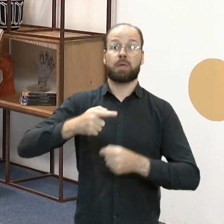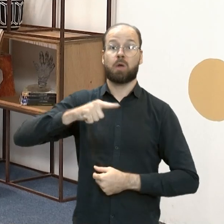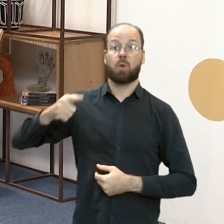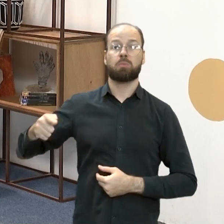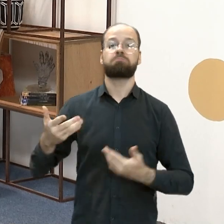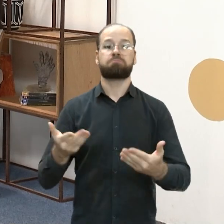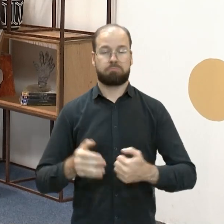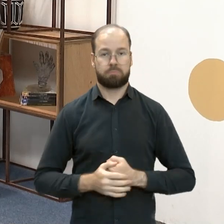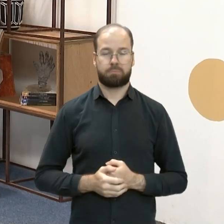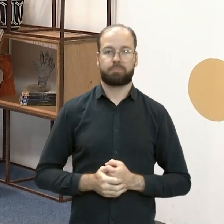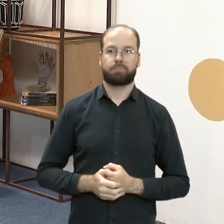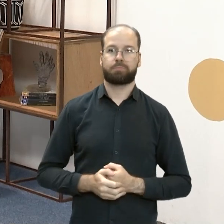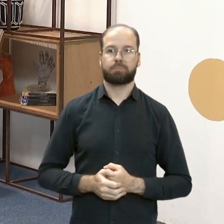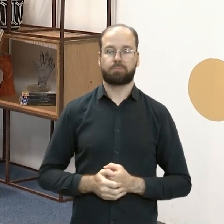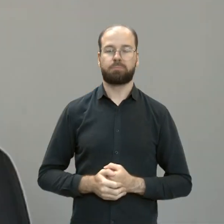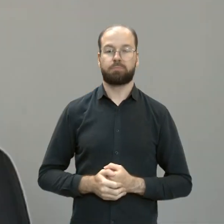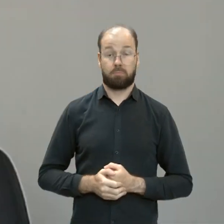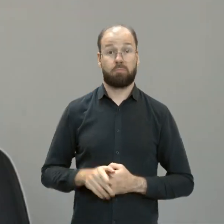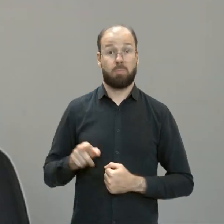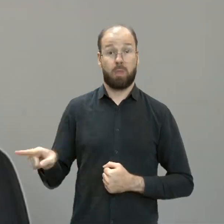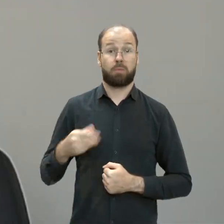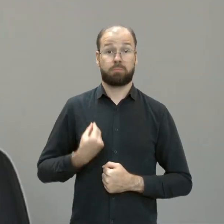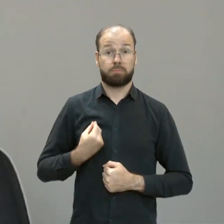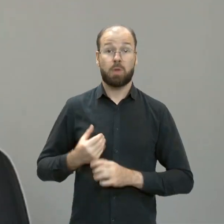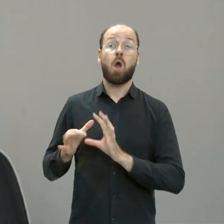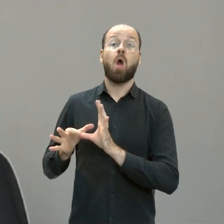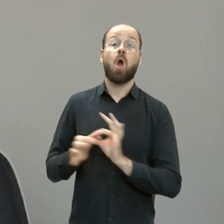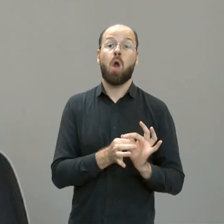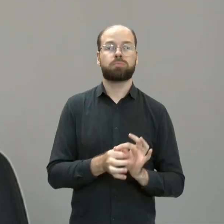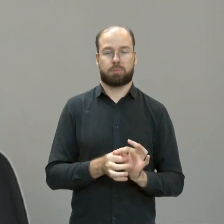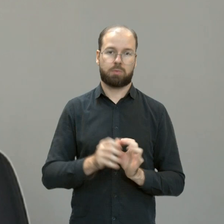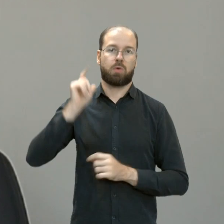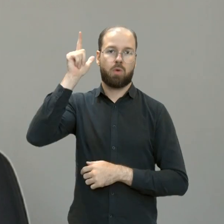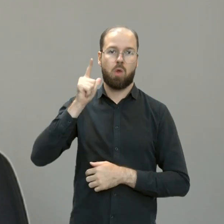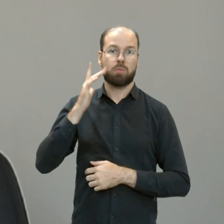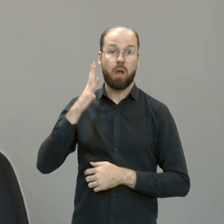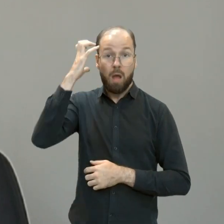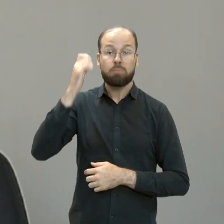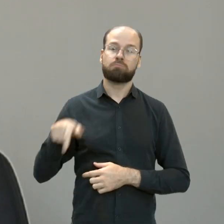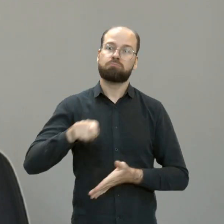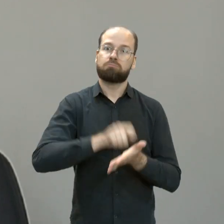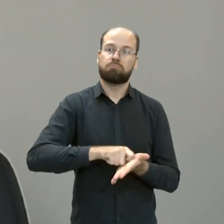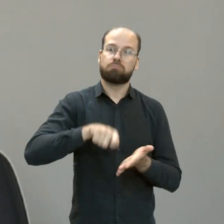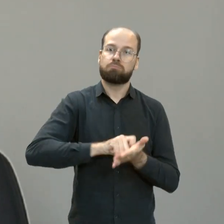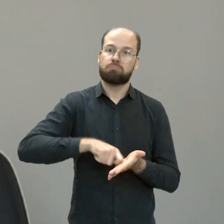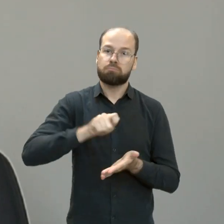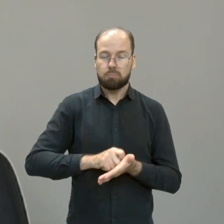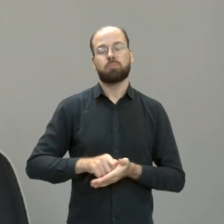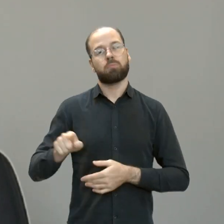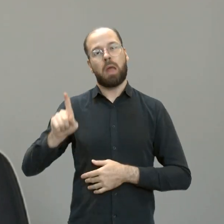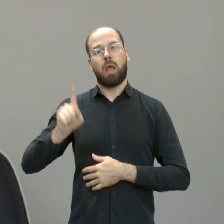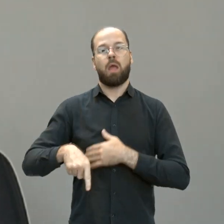Esse contexto, né, em que Leodegária escreve era um contexto um pouco, digamos assim,